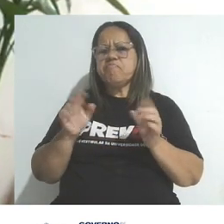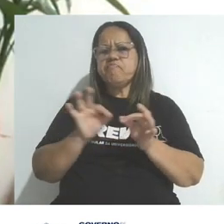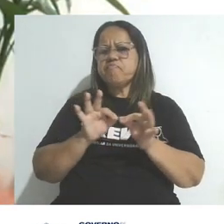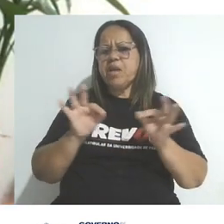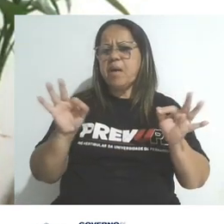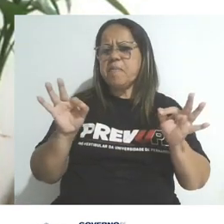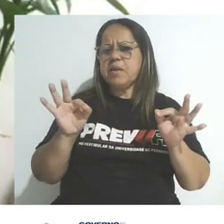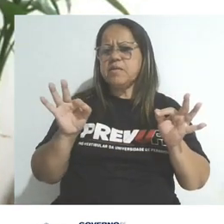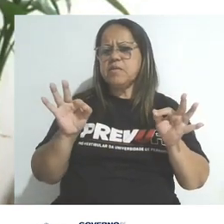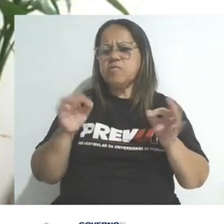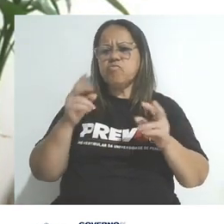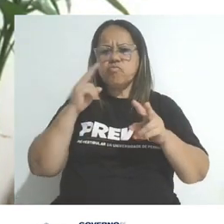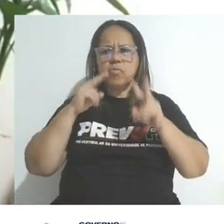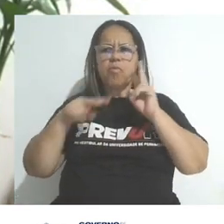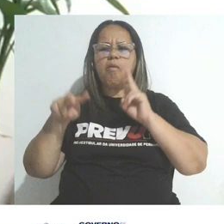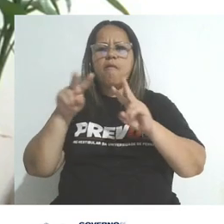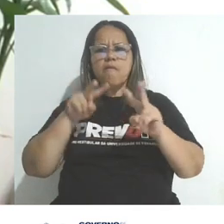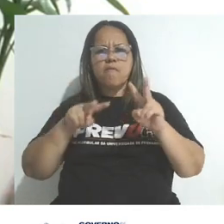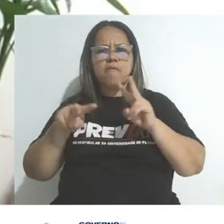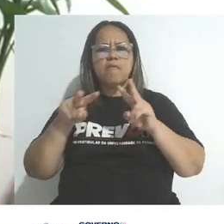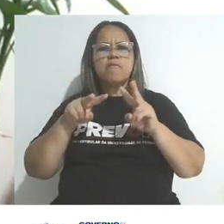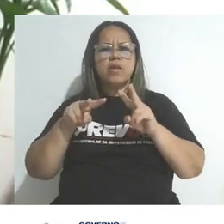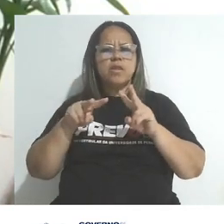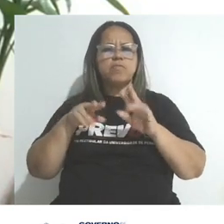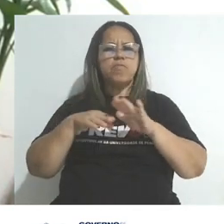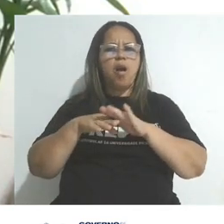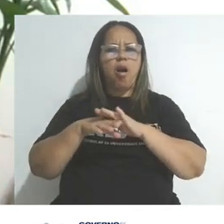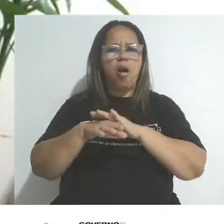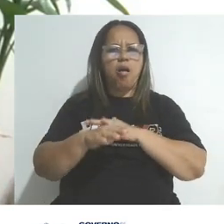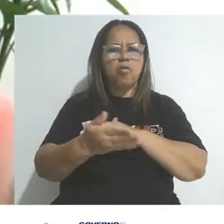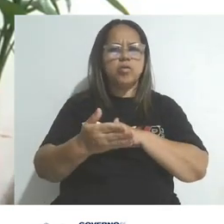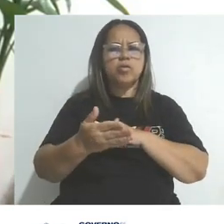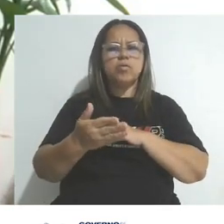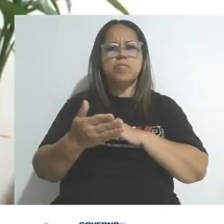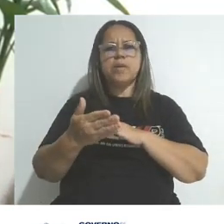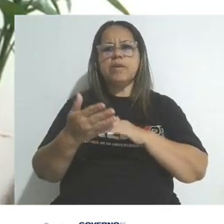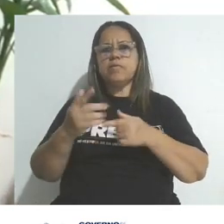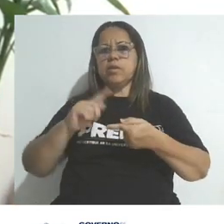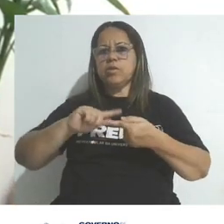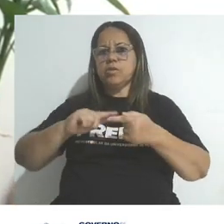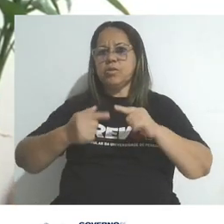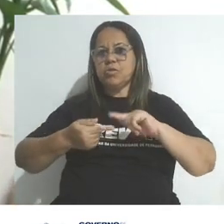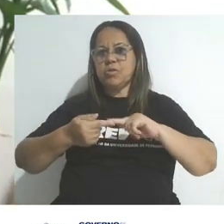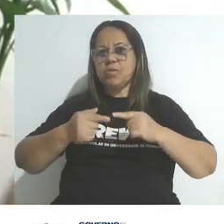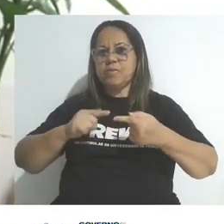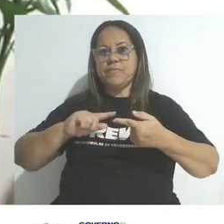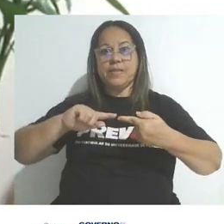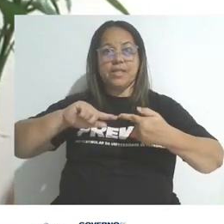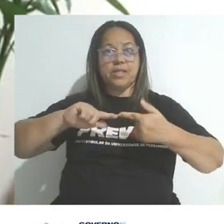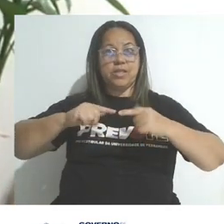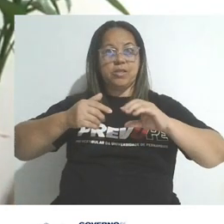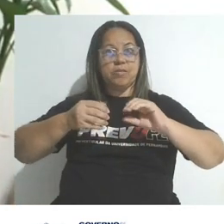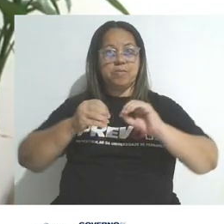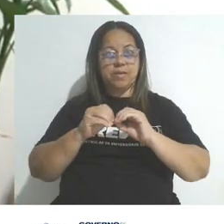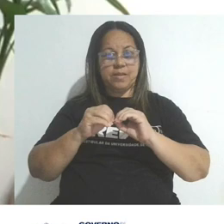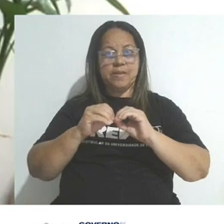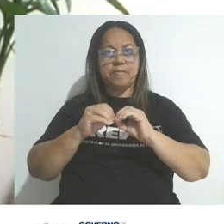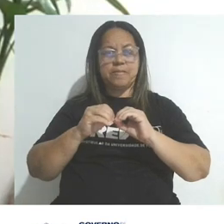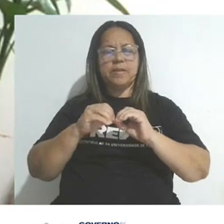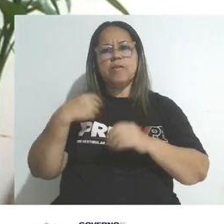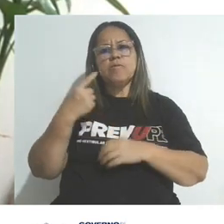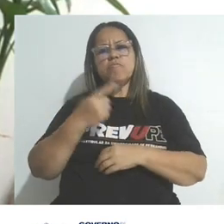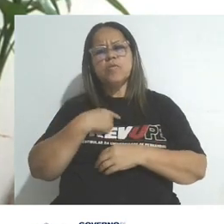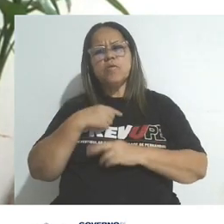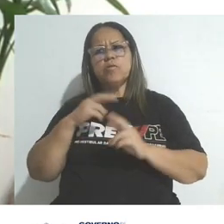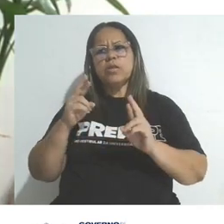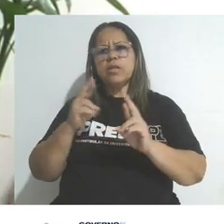gente vê e costuma muito de, na parte da geometria plana, a gente relacionar